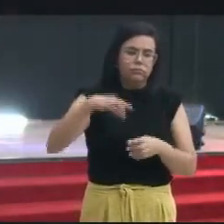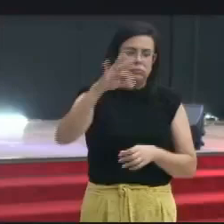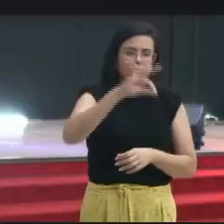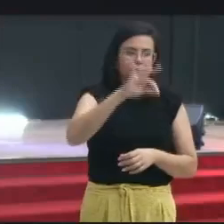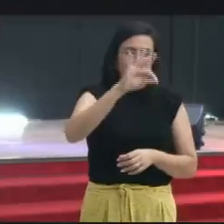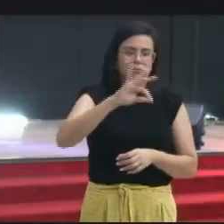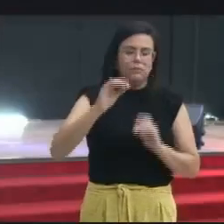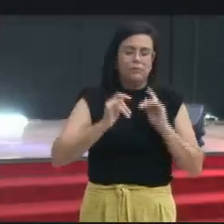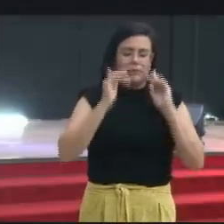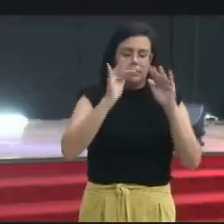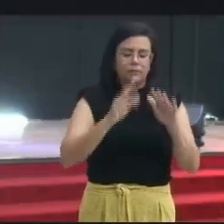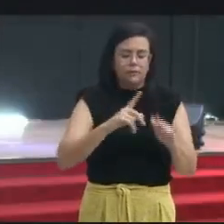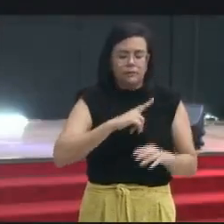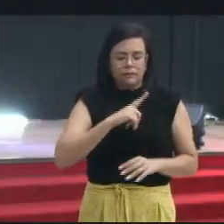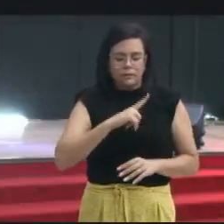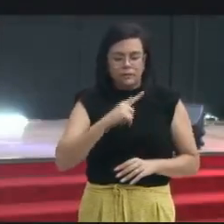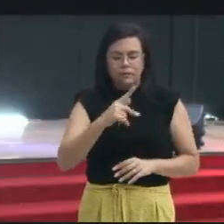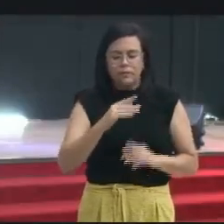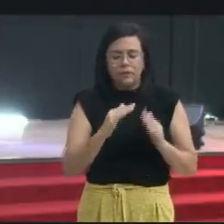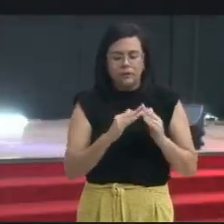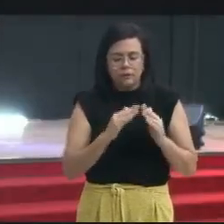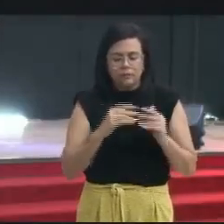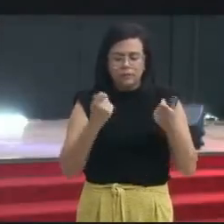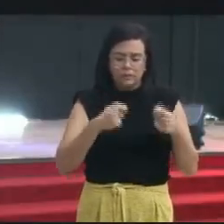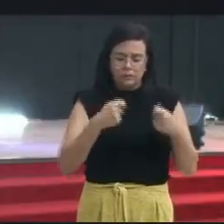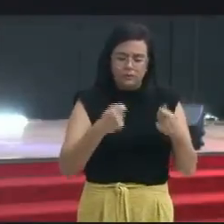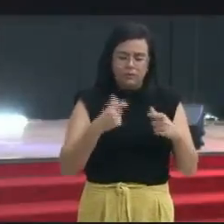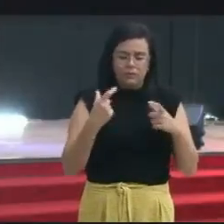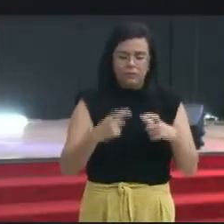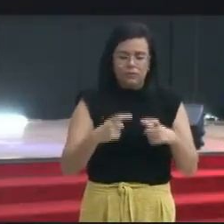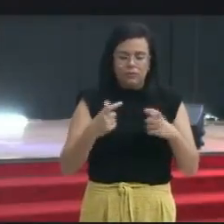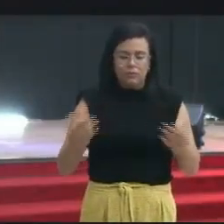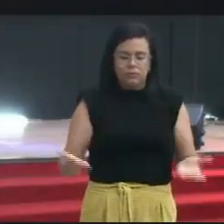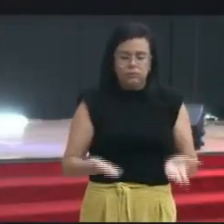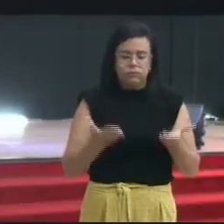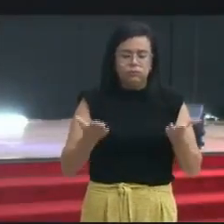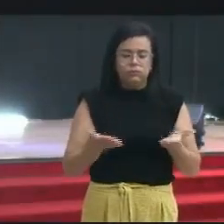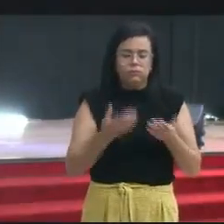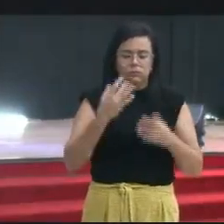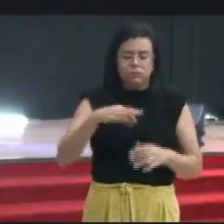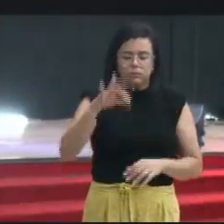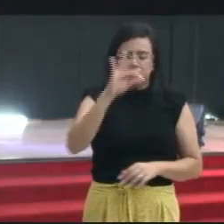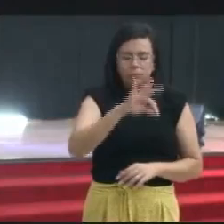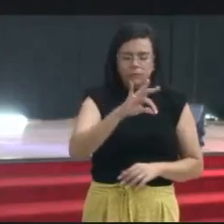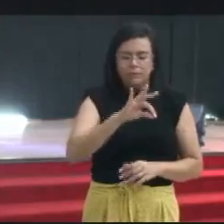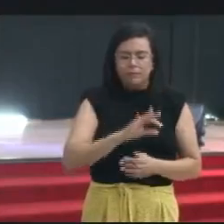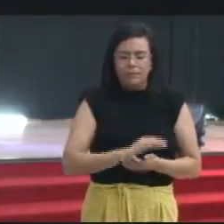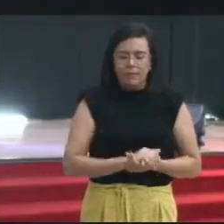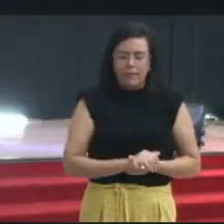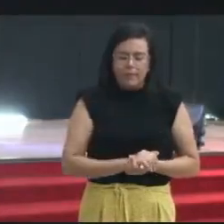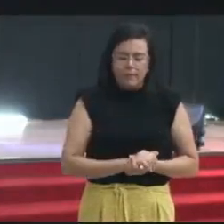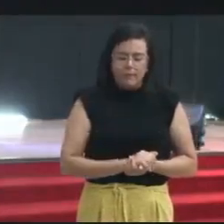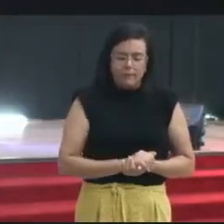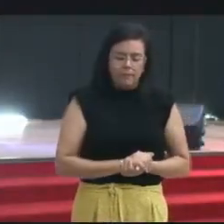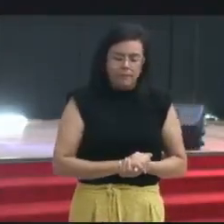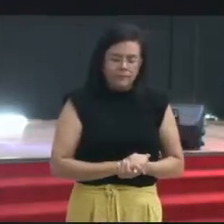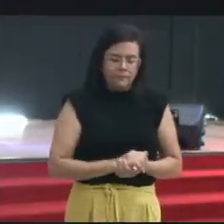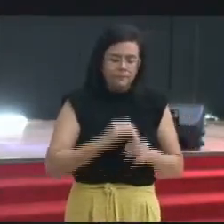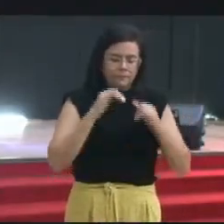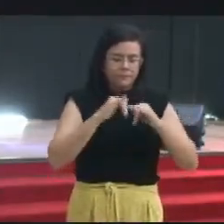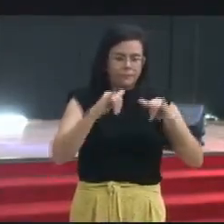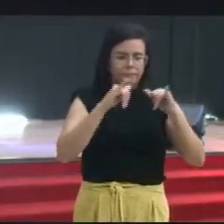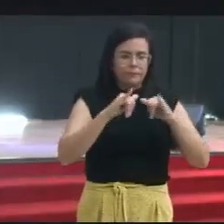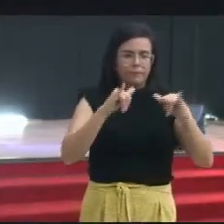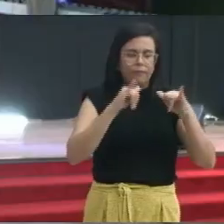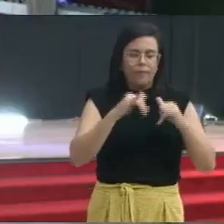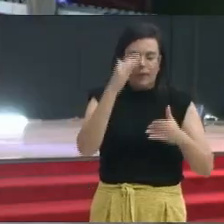lugar de bênçãos. A sua casa deve ser um lugar de avivamento espiritual. Deixe-me dizer a você o que eu